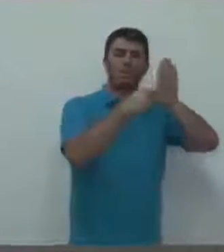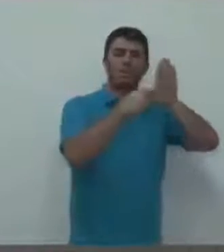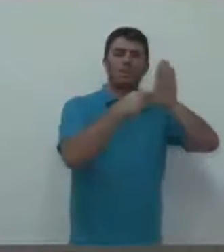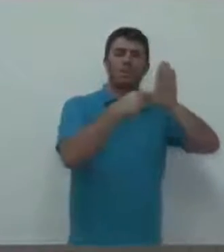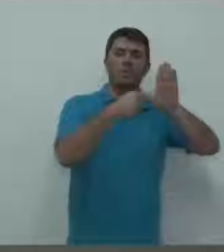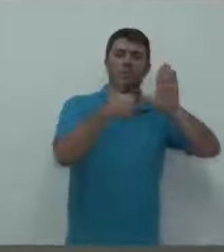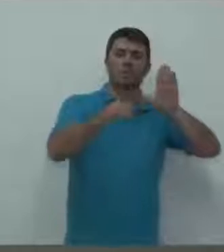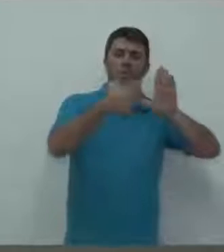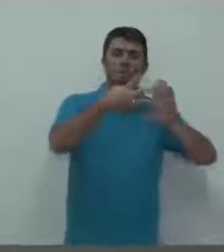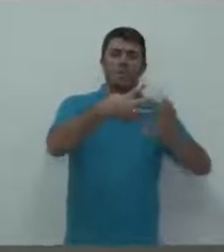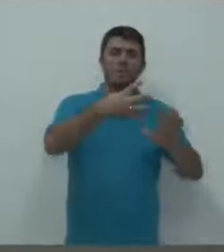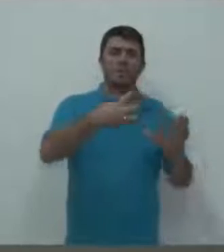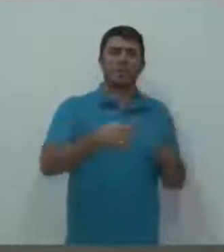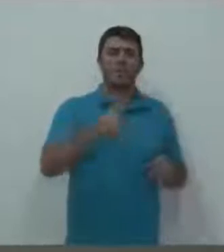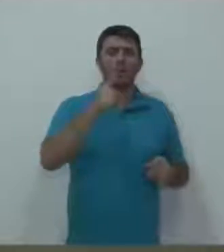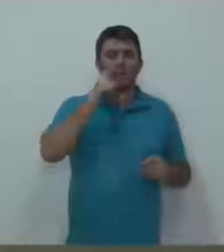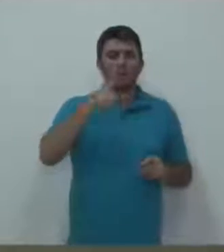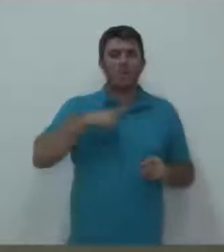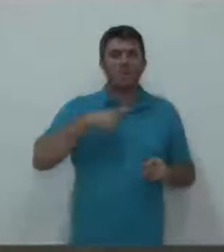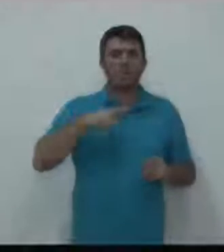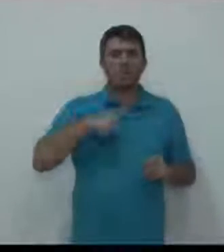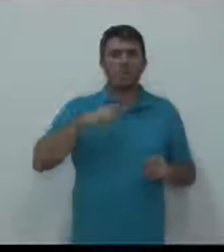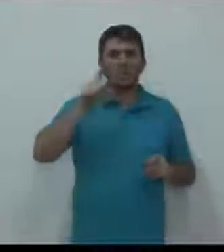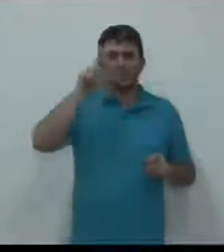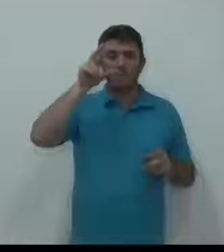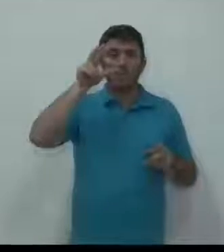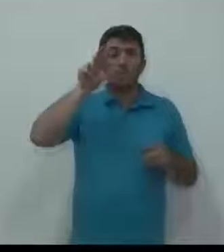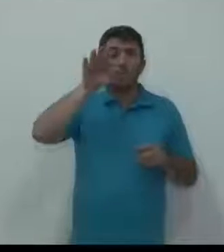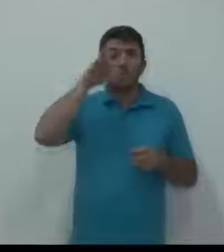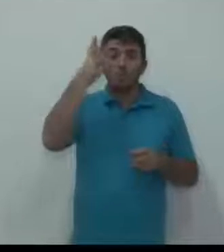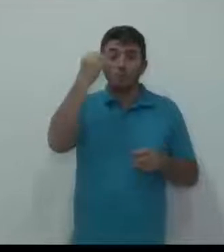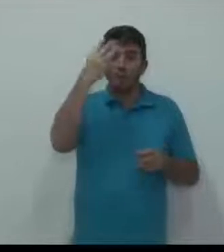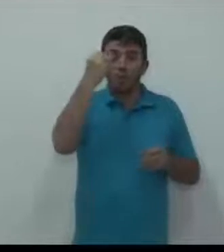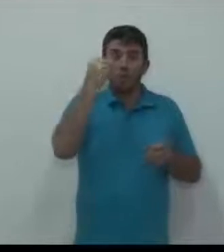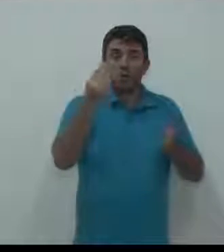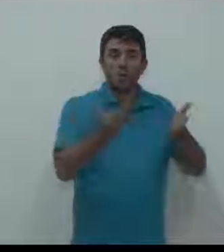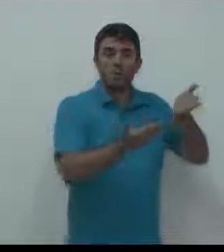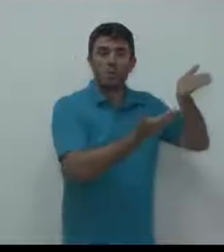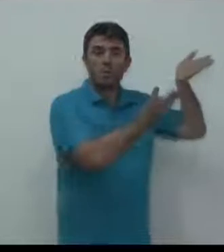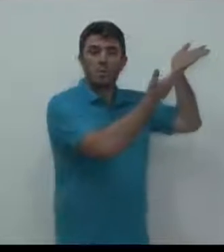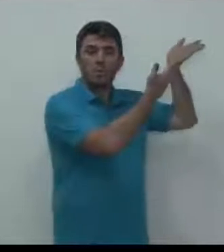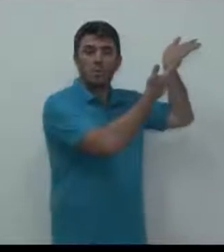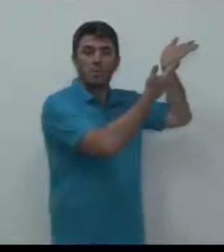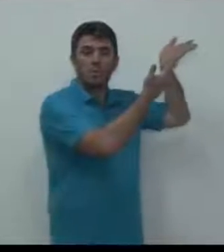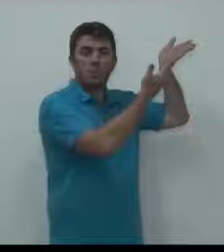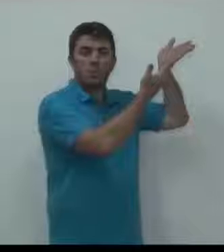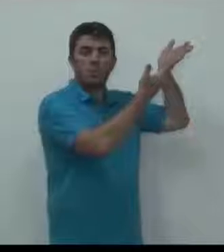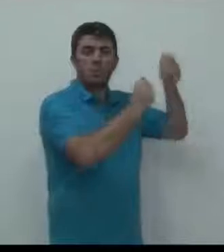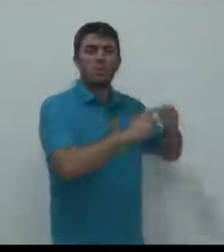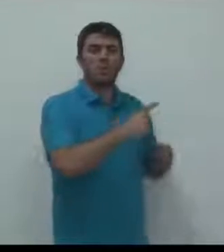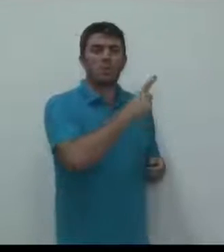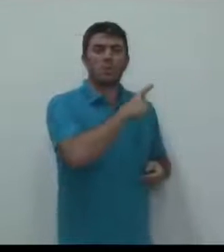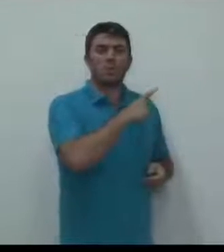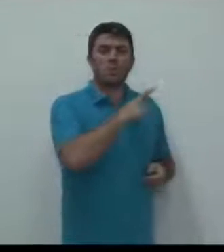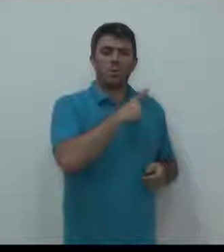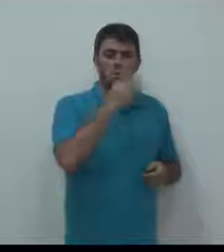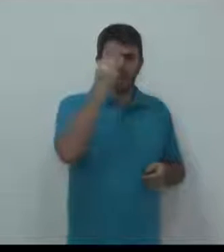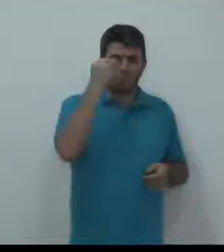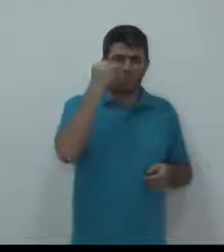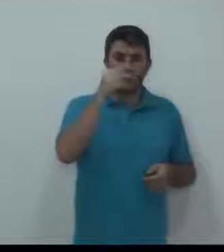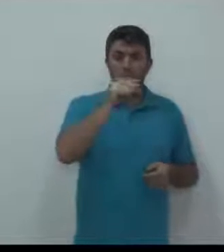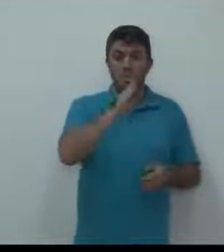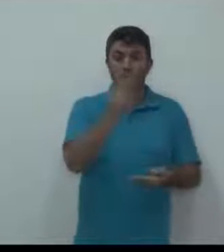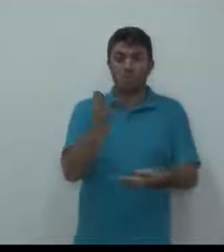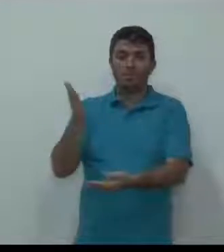A Soninha vai colocar, porque às vezes as pessoas, nem todo mundo consegue visualizar. Ali está a rua Franco Soares, ela vai